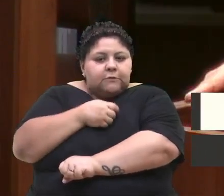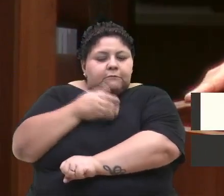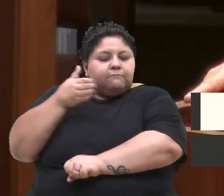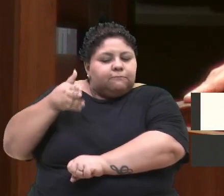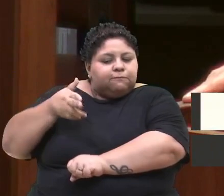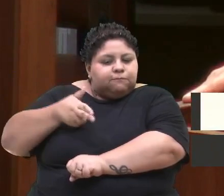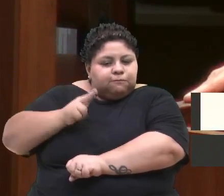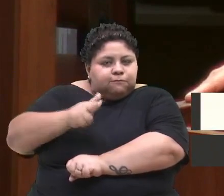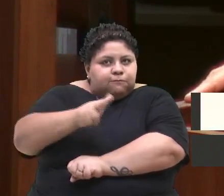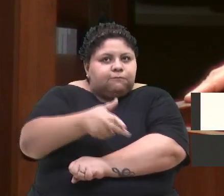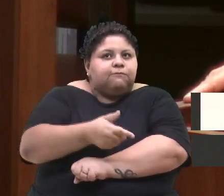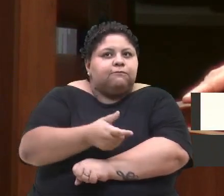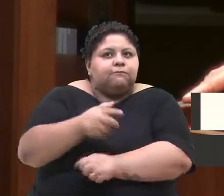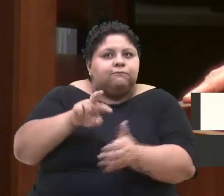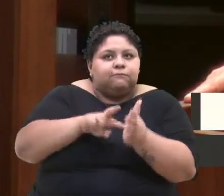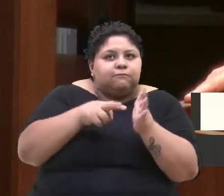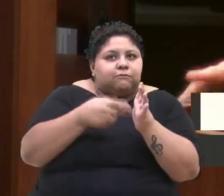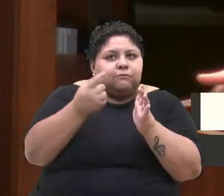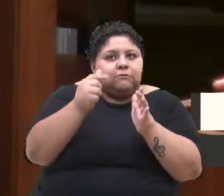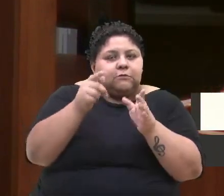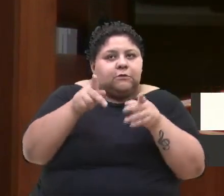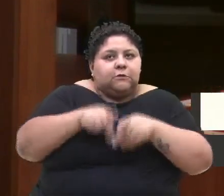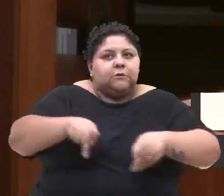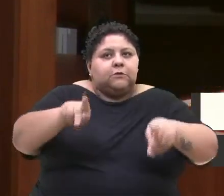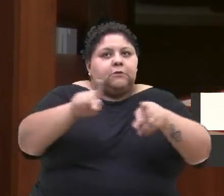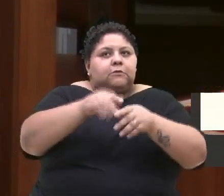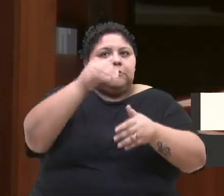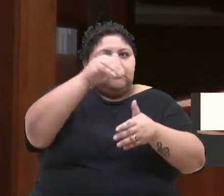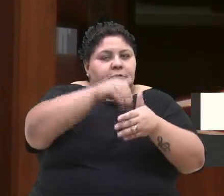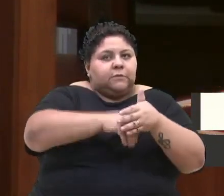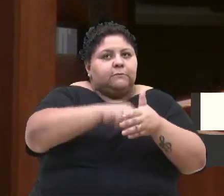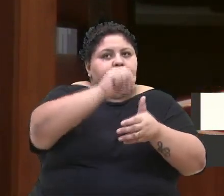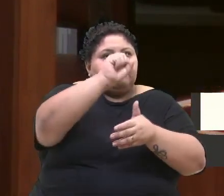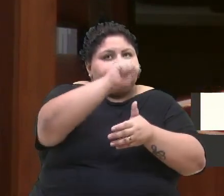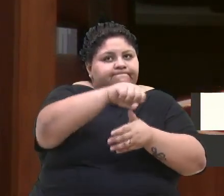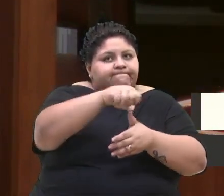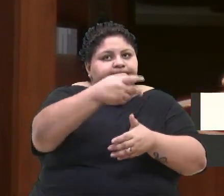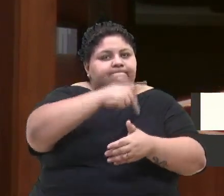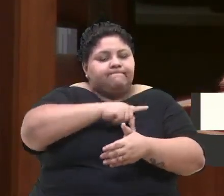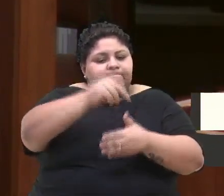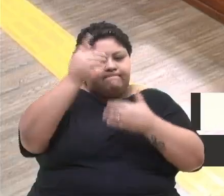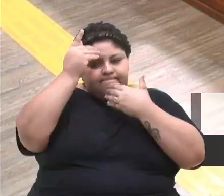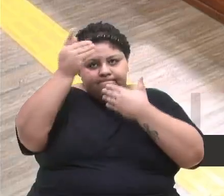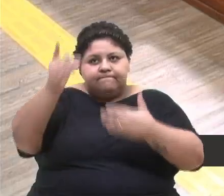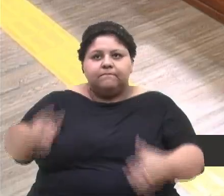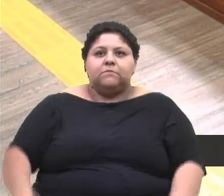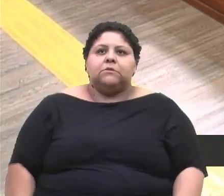trata de dinheiro público. No momento oportuno, nós votaremos favoráveis, senhor presidente. Muito obrigado. Obrigado.